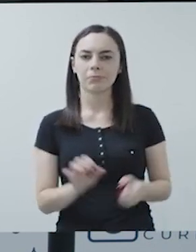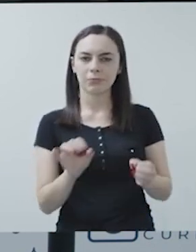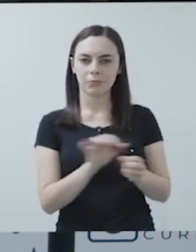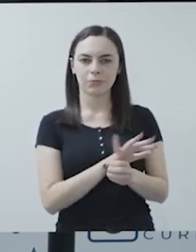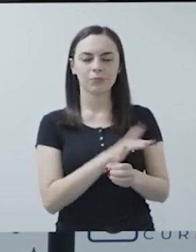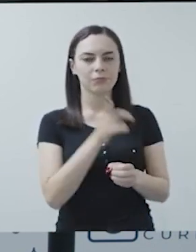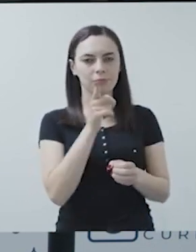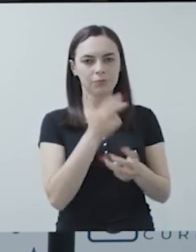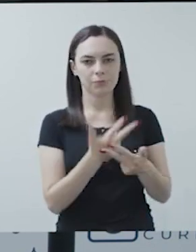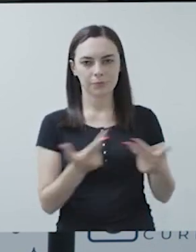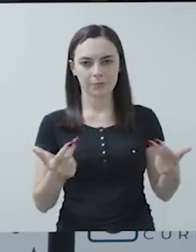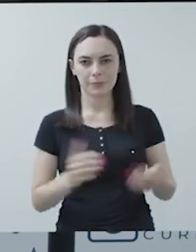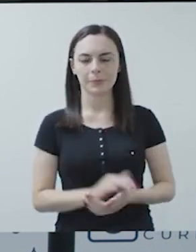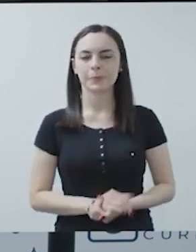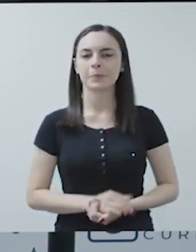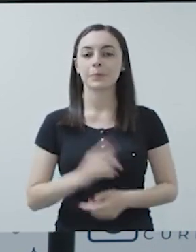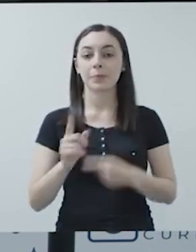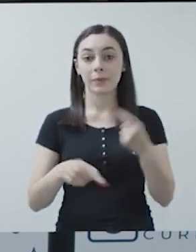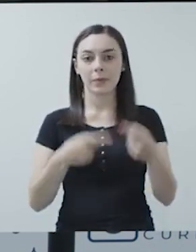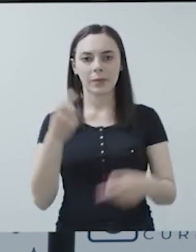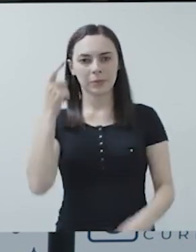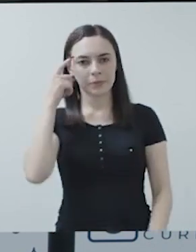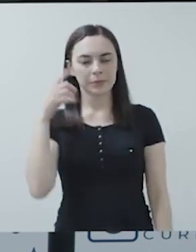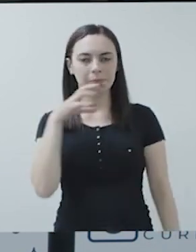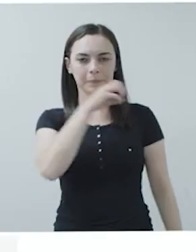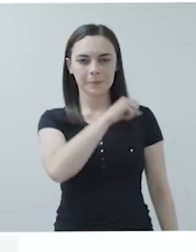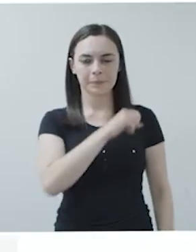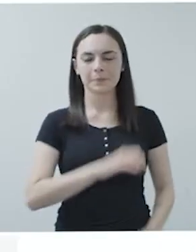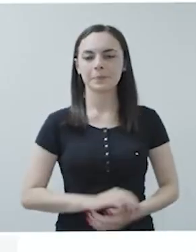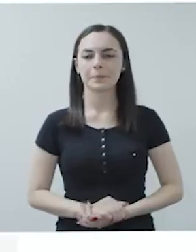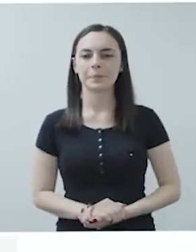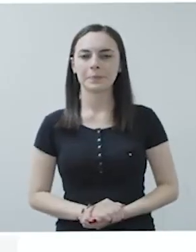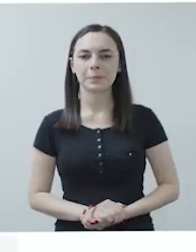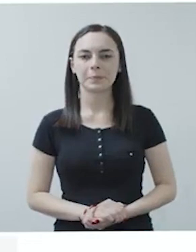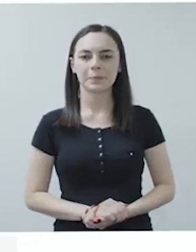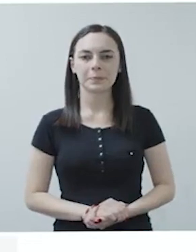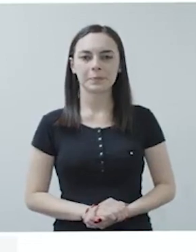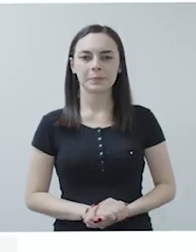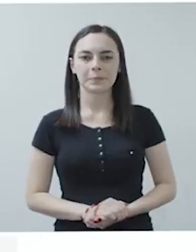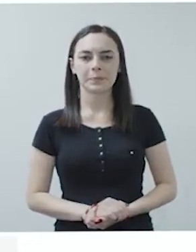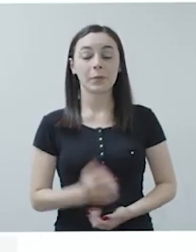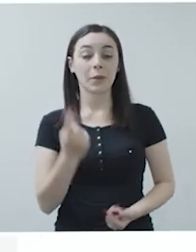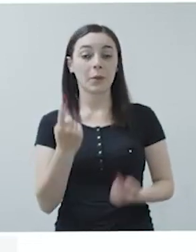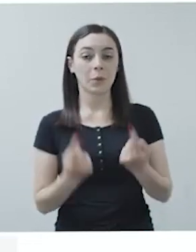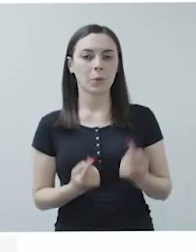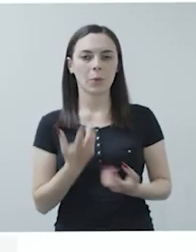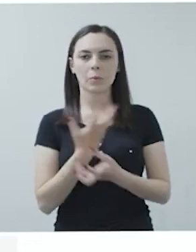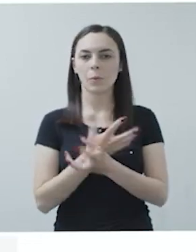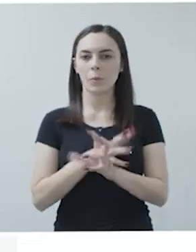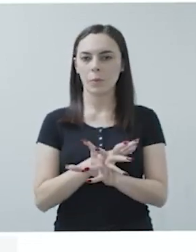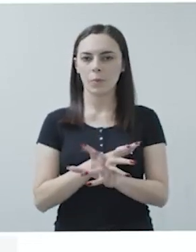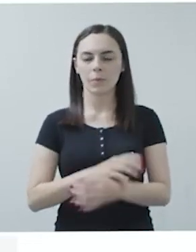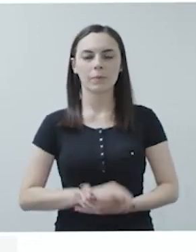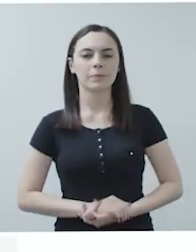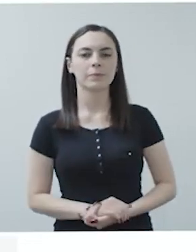líquido. Próximo, pense rápido. Olha lá. Qual recipiente está vazio?